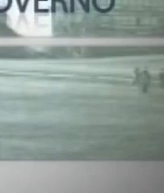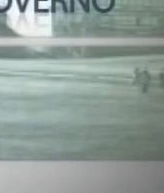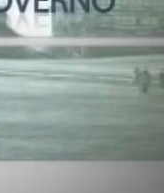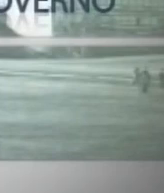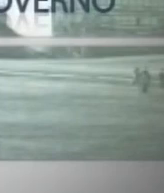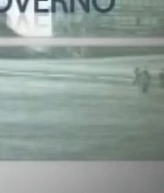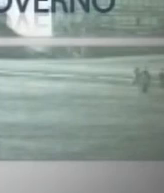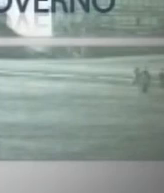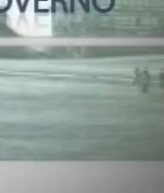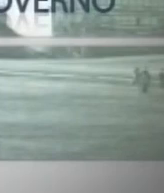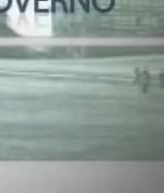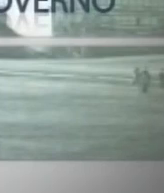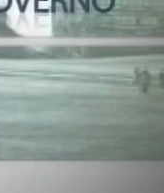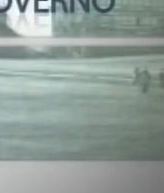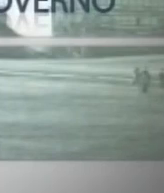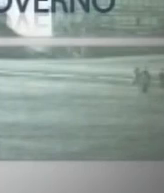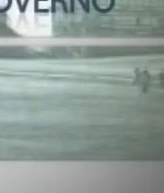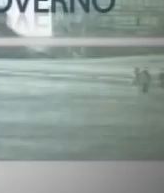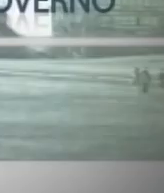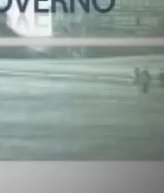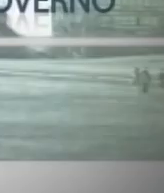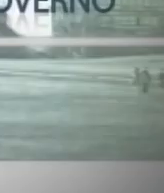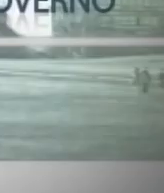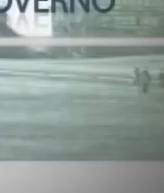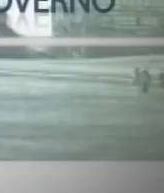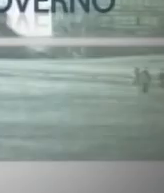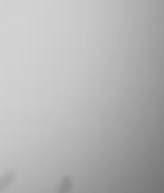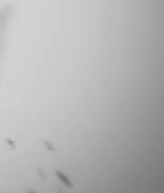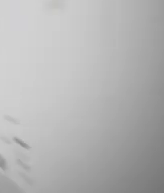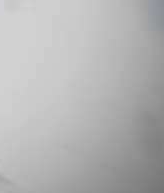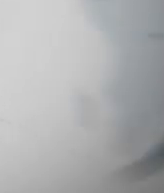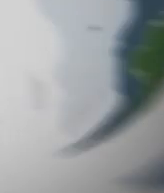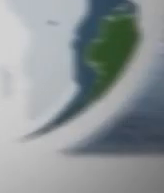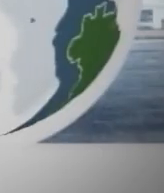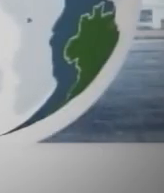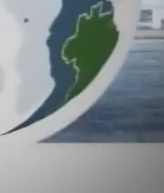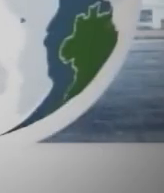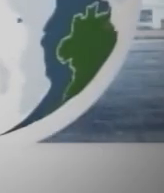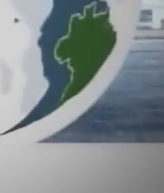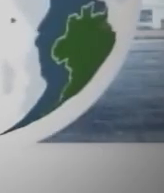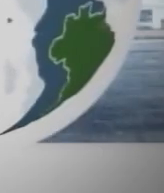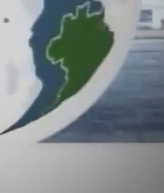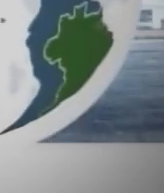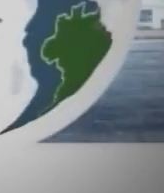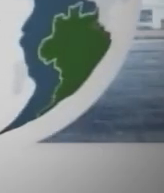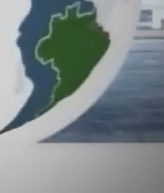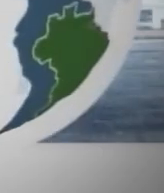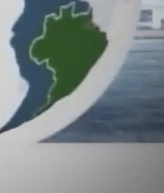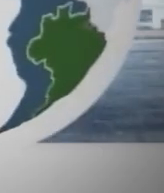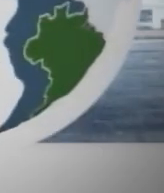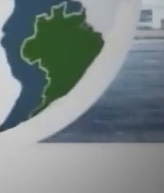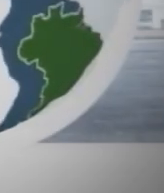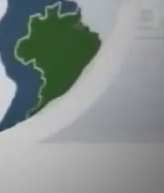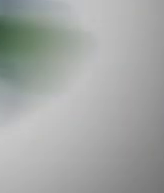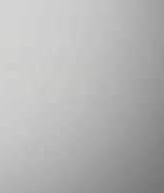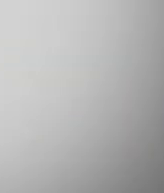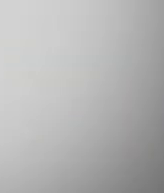Continue com a gente, NBR, a TV do Governo Federal.